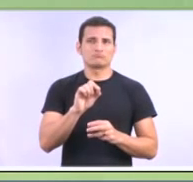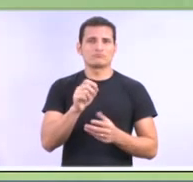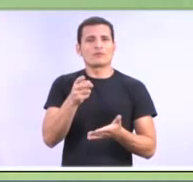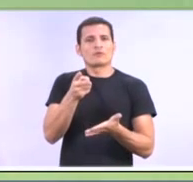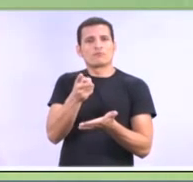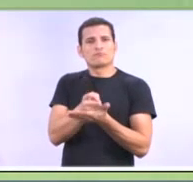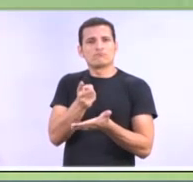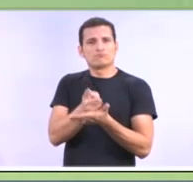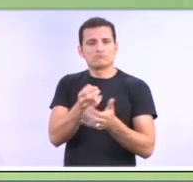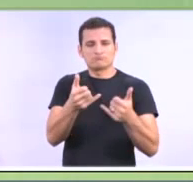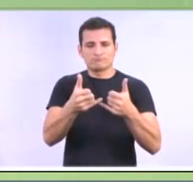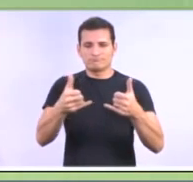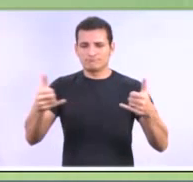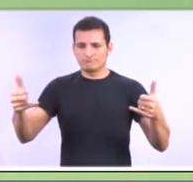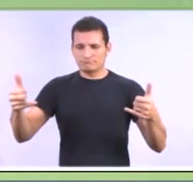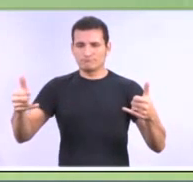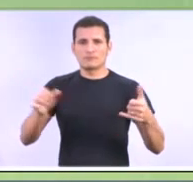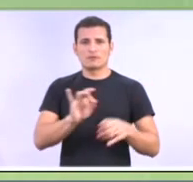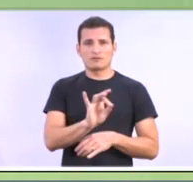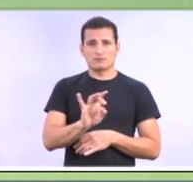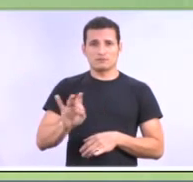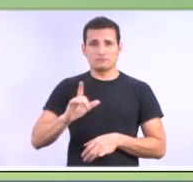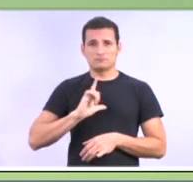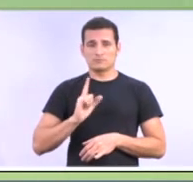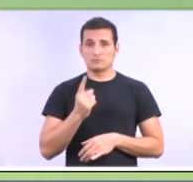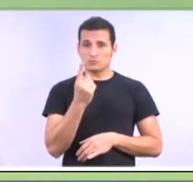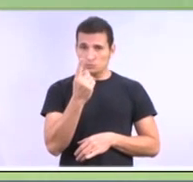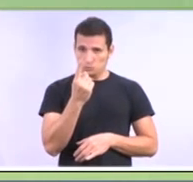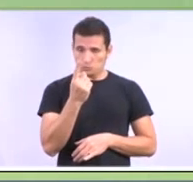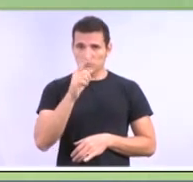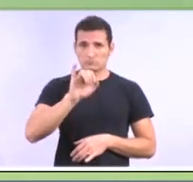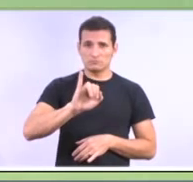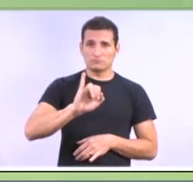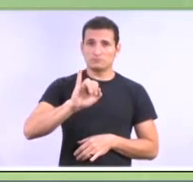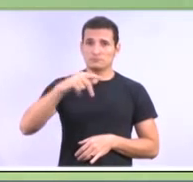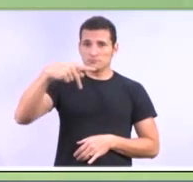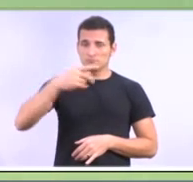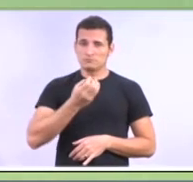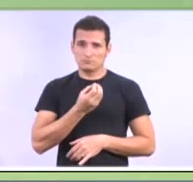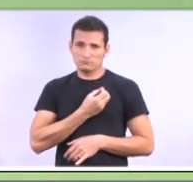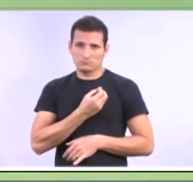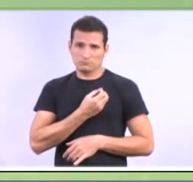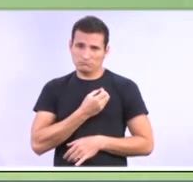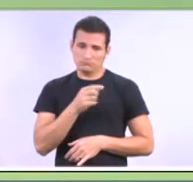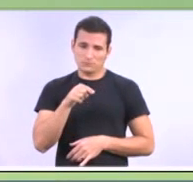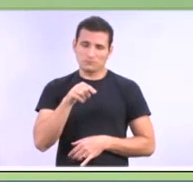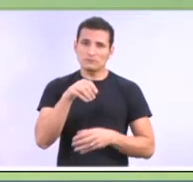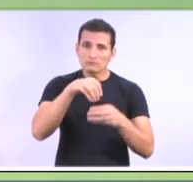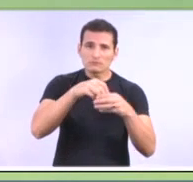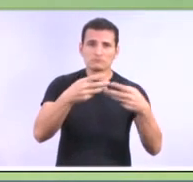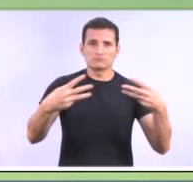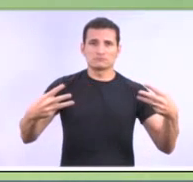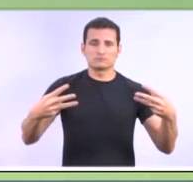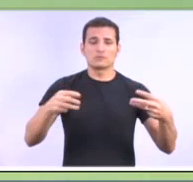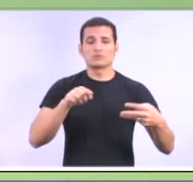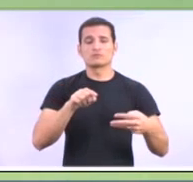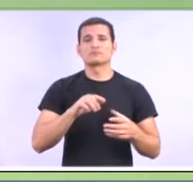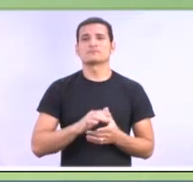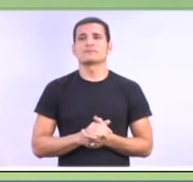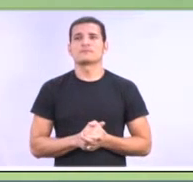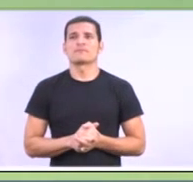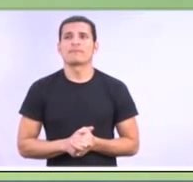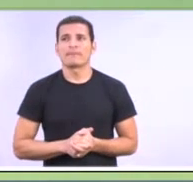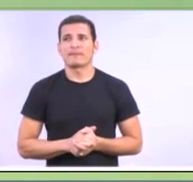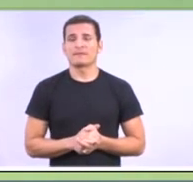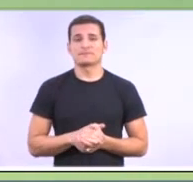de transmissão. Cada equipamento possui um único endereço que o identificará na rede. Quando um dispositivo